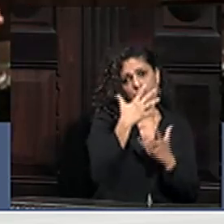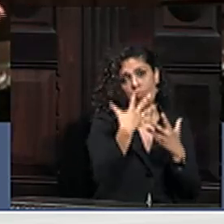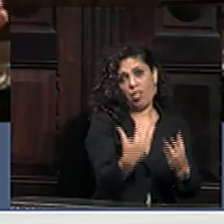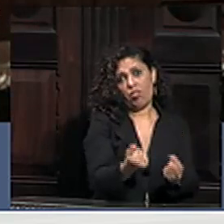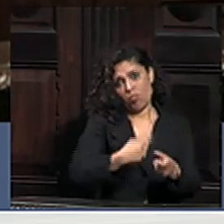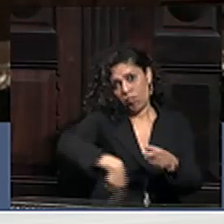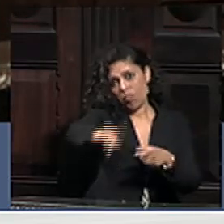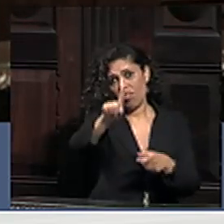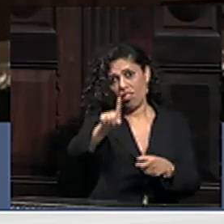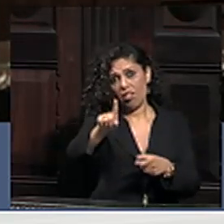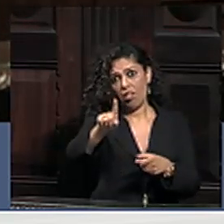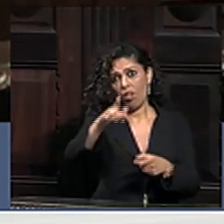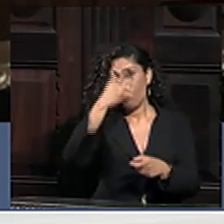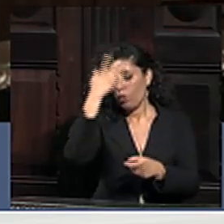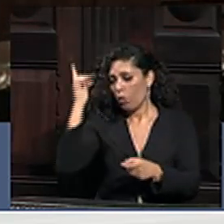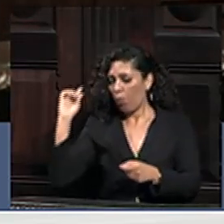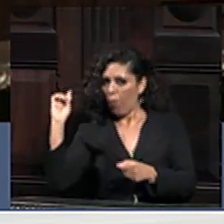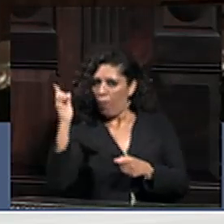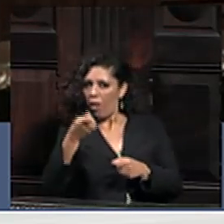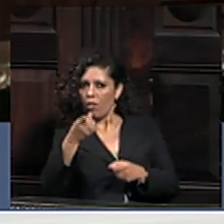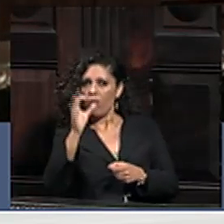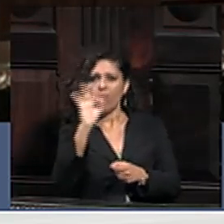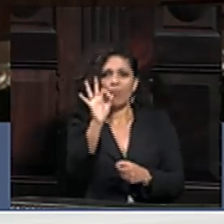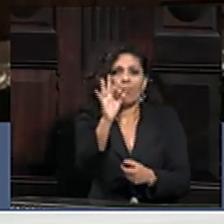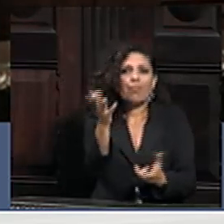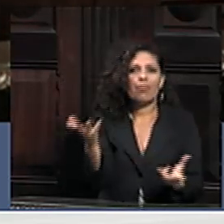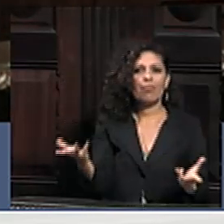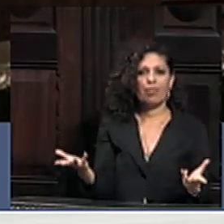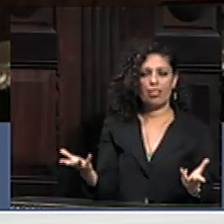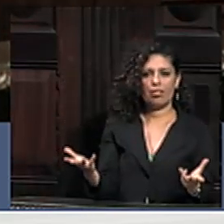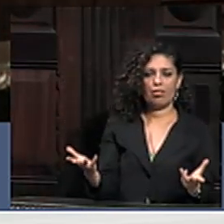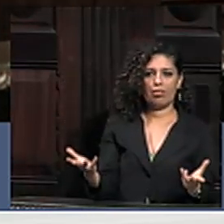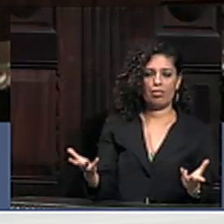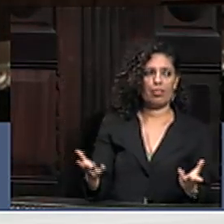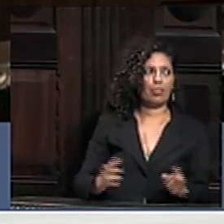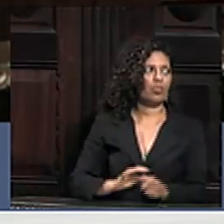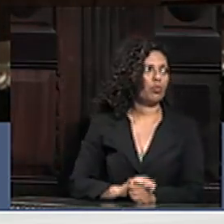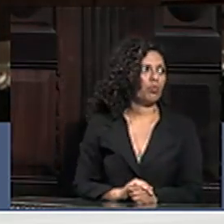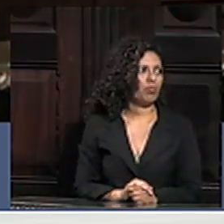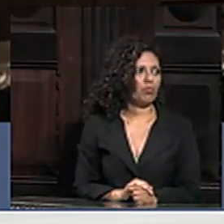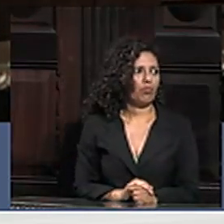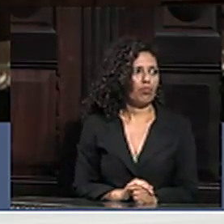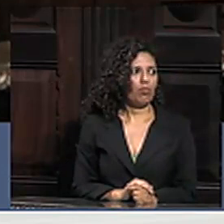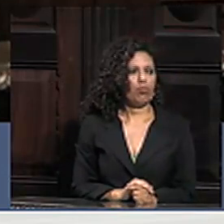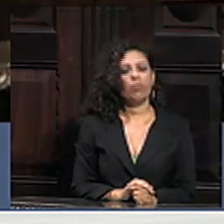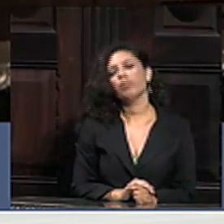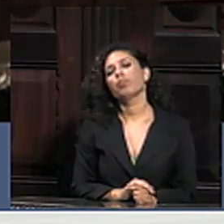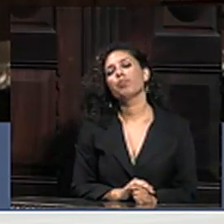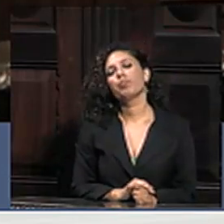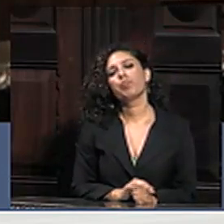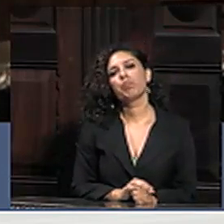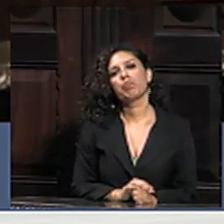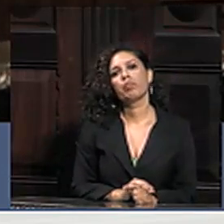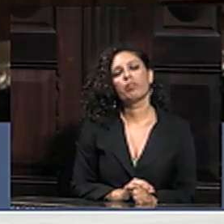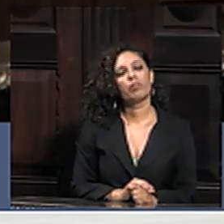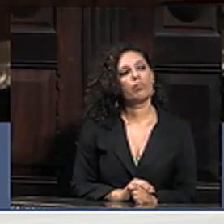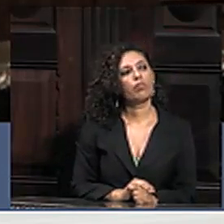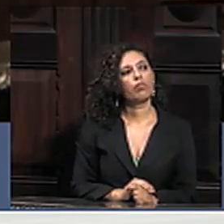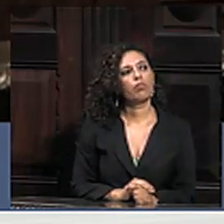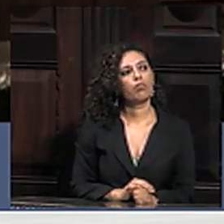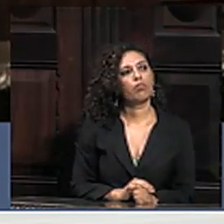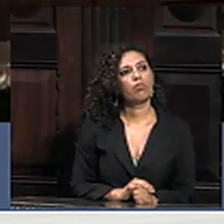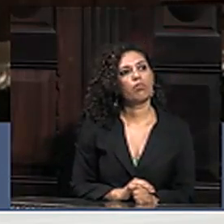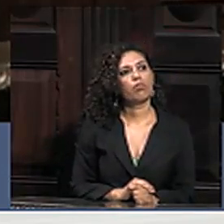Né? É o executor da ordem, não o mandante.